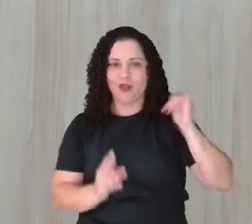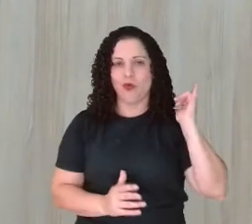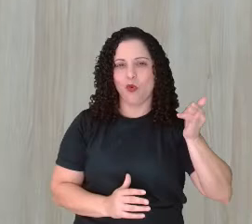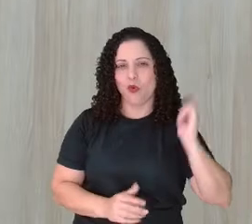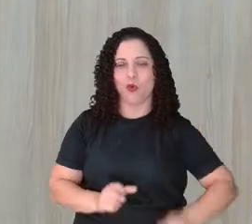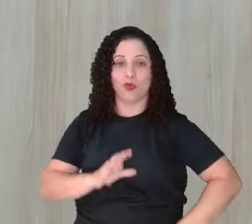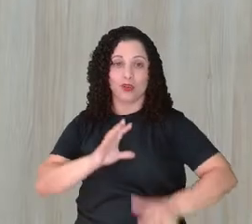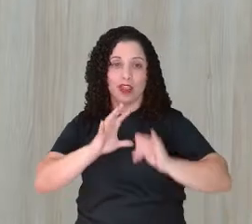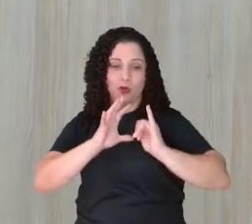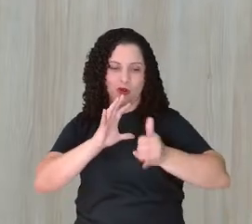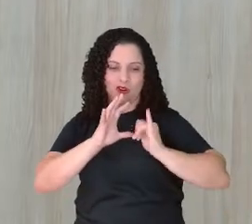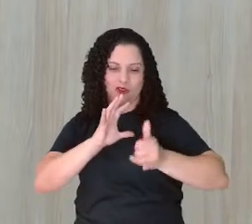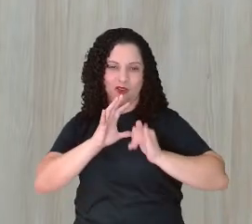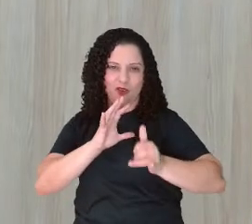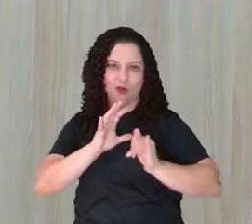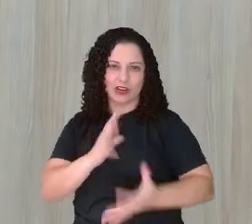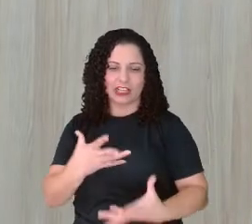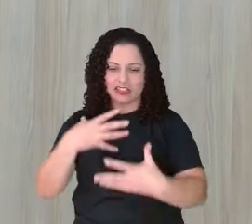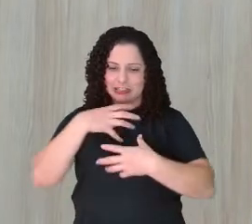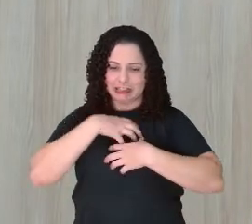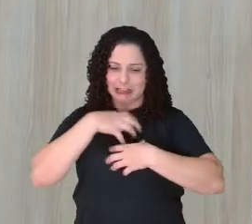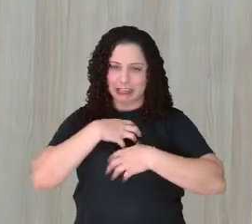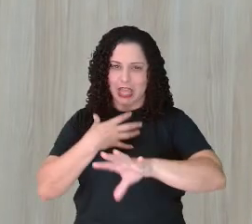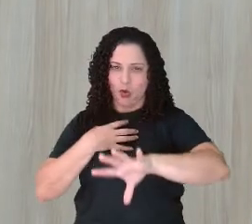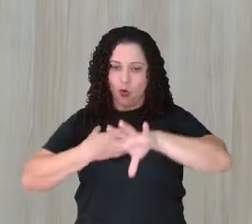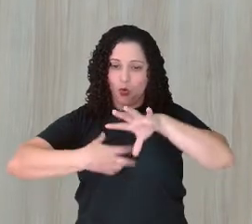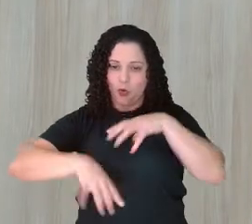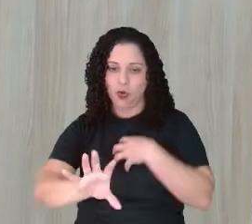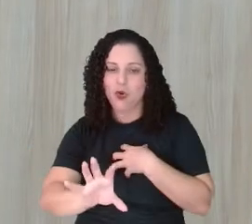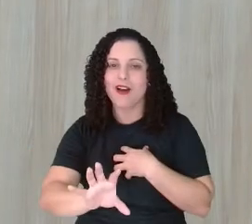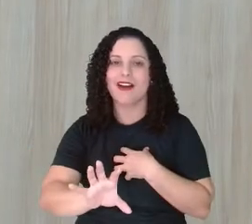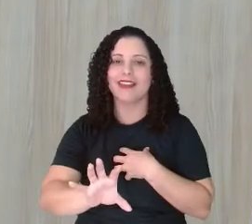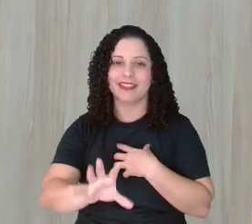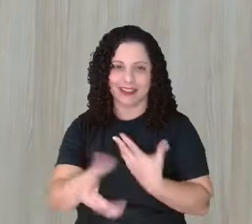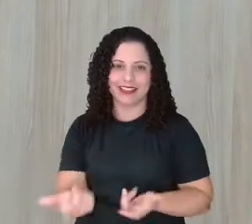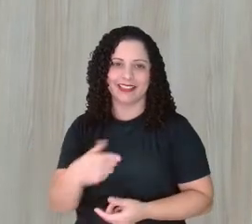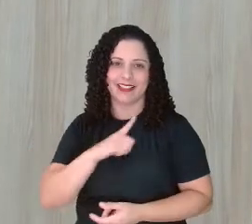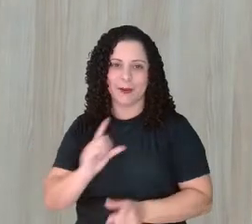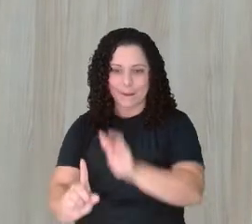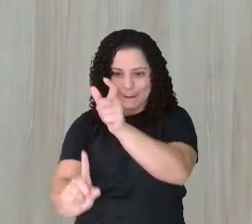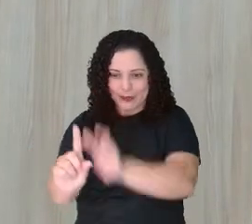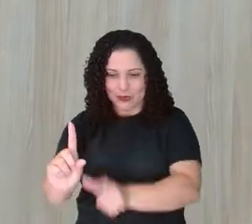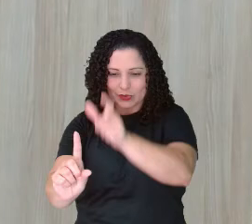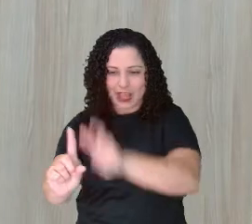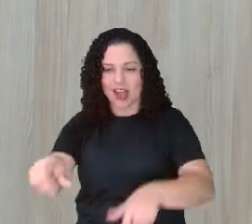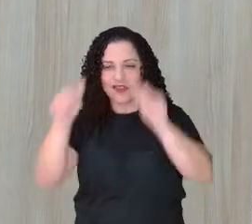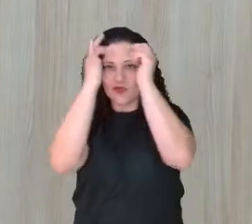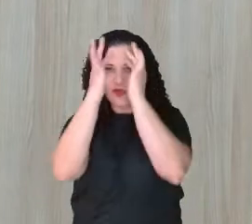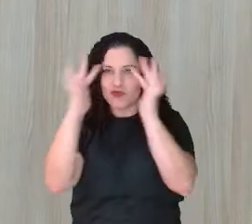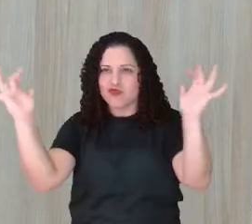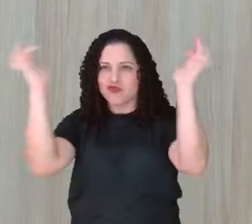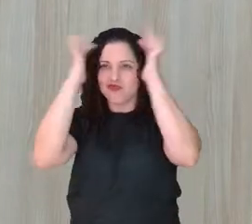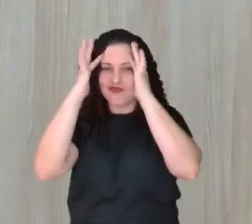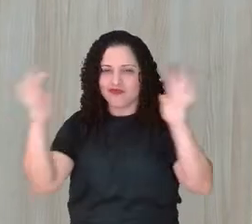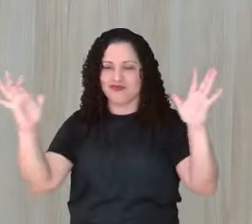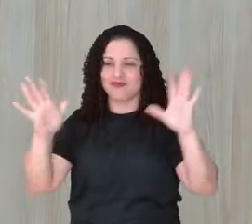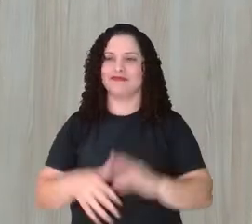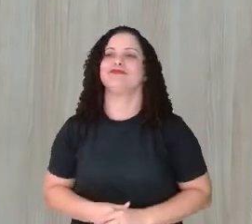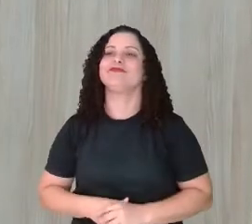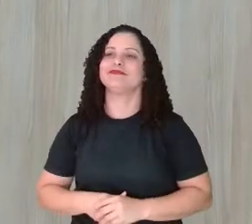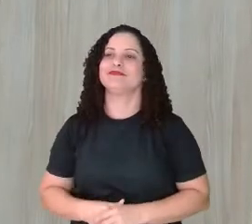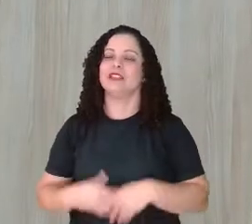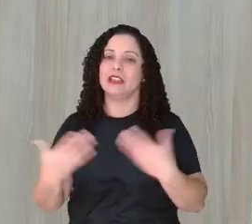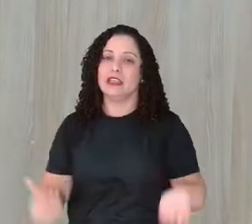crônica, a gente se vê no personagem. Então, a gente vai fazendo as cenas na nossa mente, vai viajando junto com ele. E o